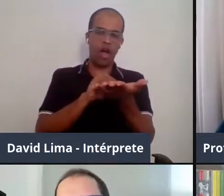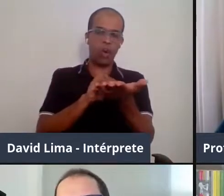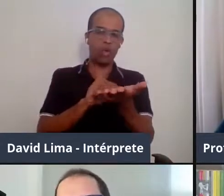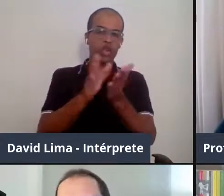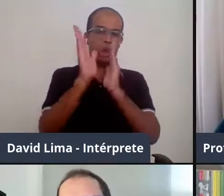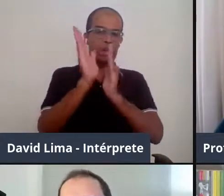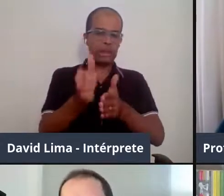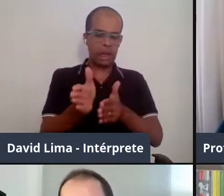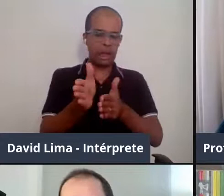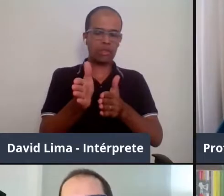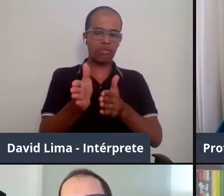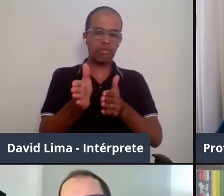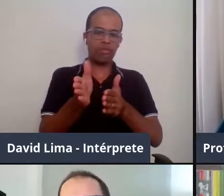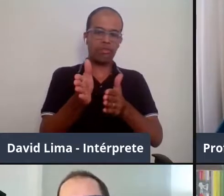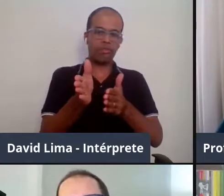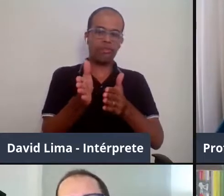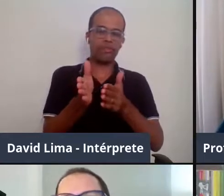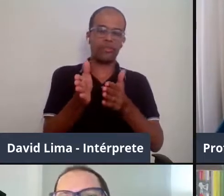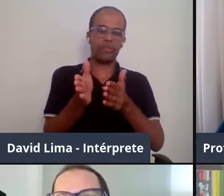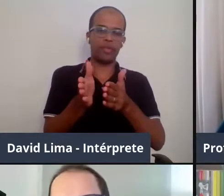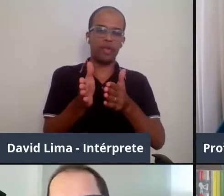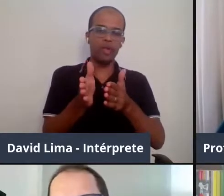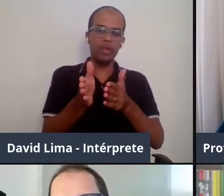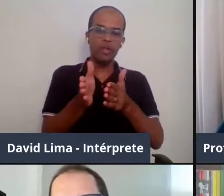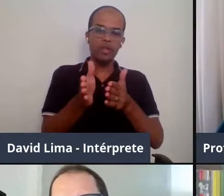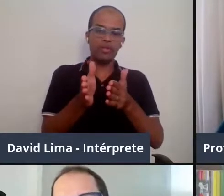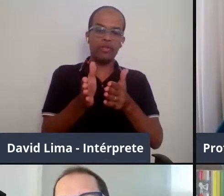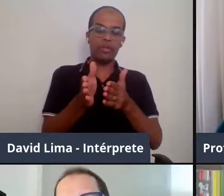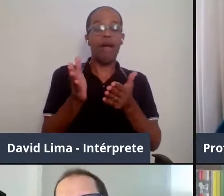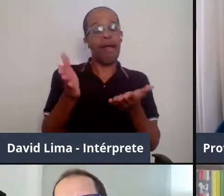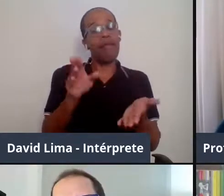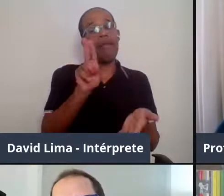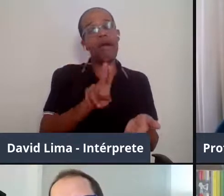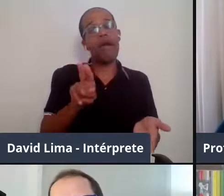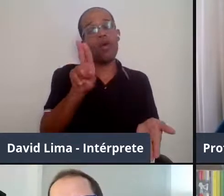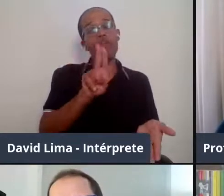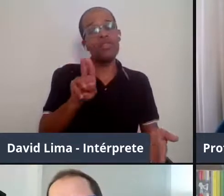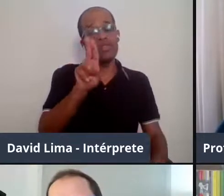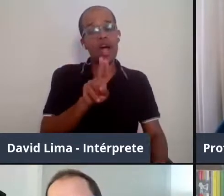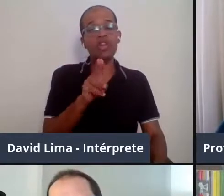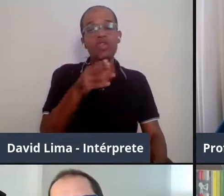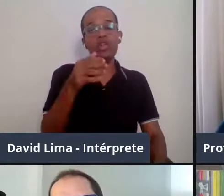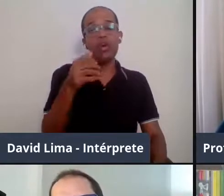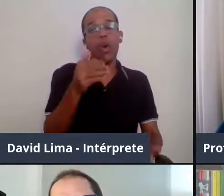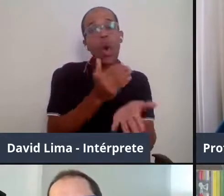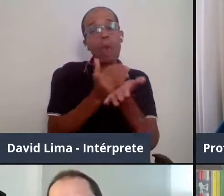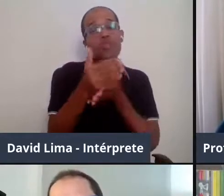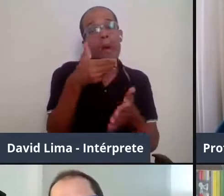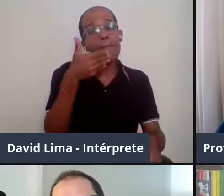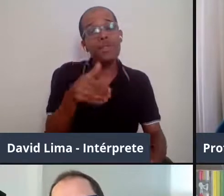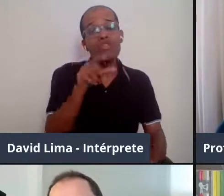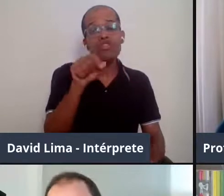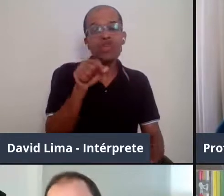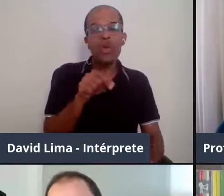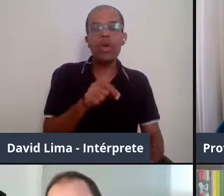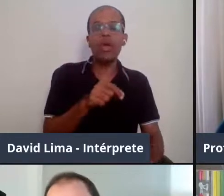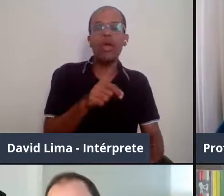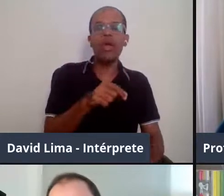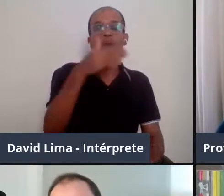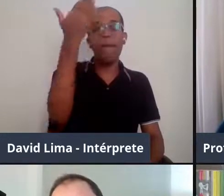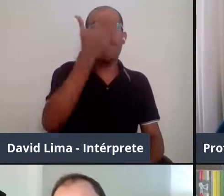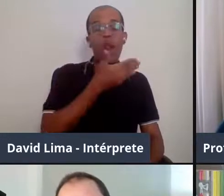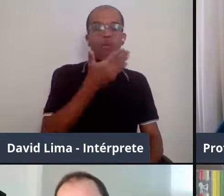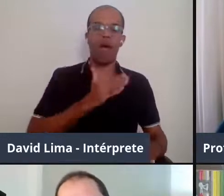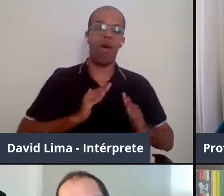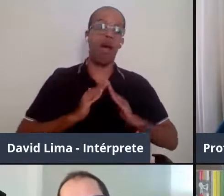alguns candidatos, começou a exigir a comprovação da residência